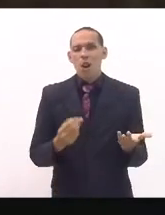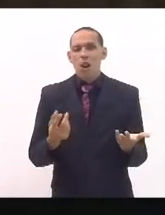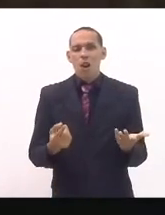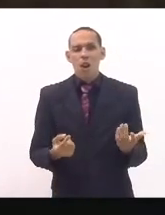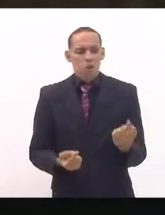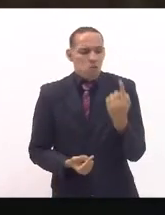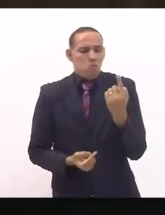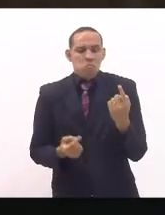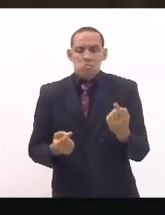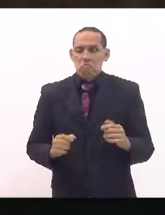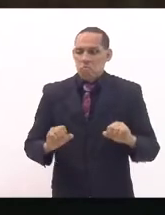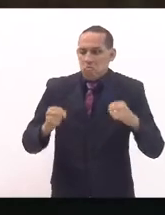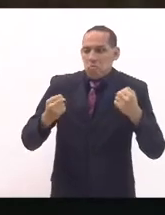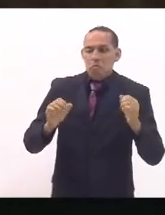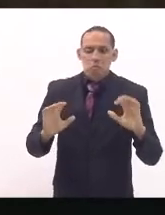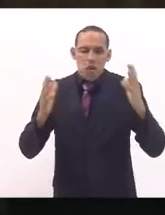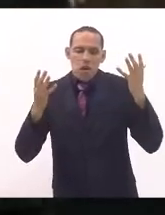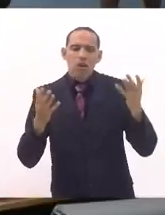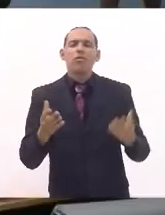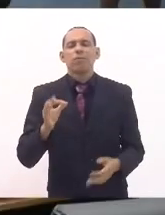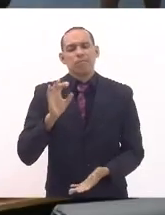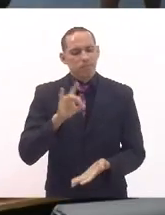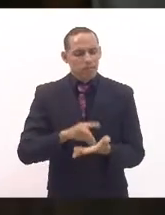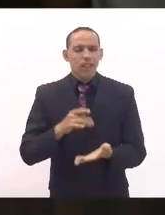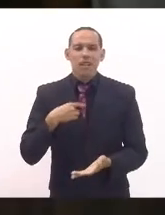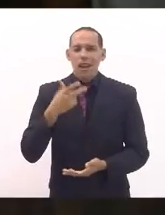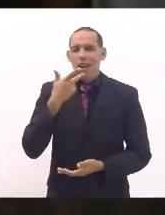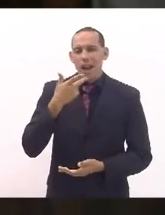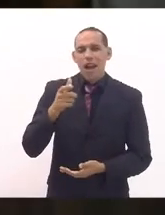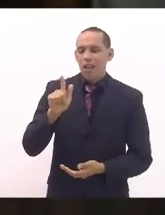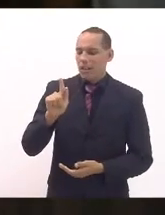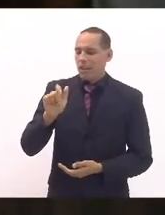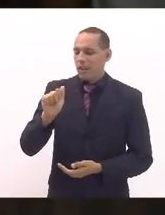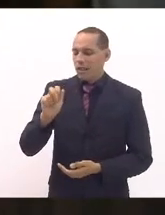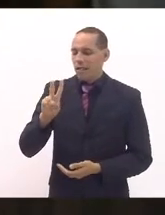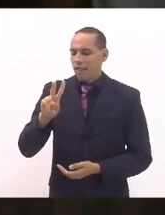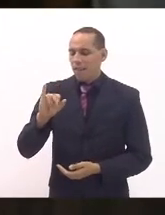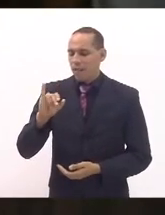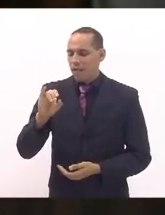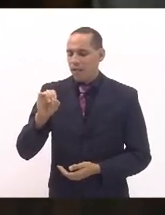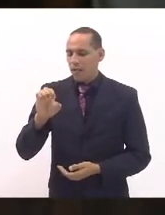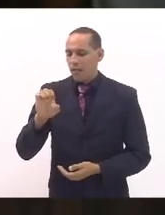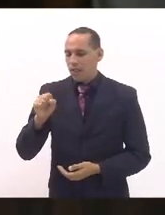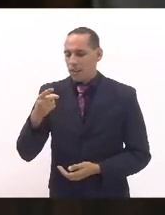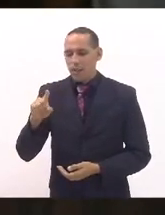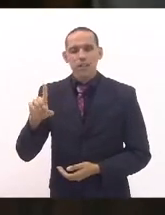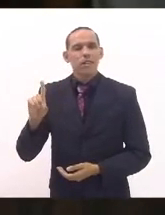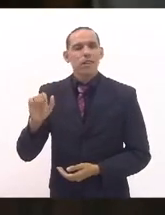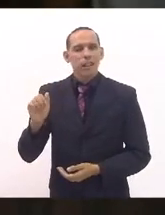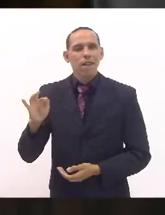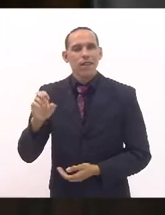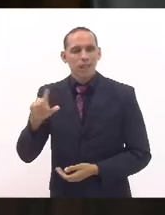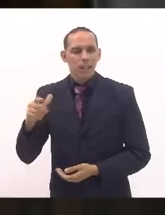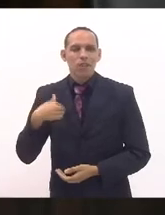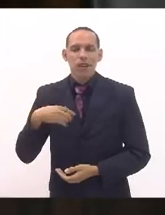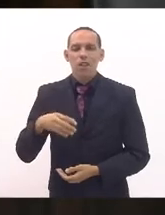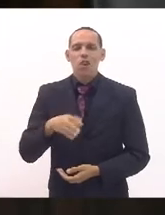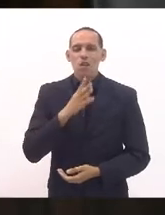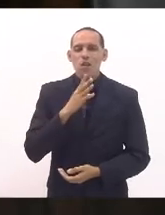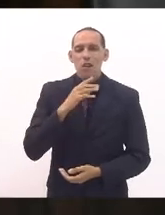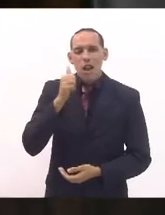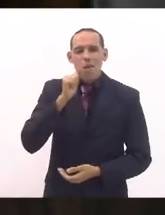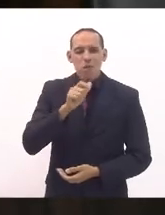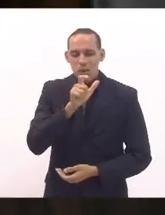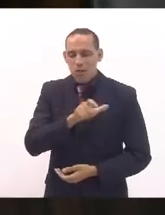individual. É verdade. Eu trouxe a Gaviões da Fiel porque eu tenho torcedoras mulheres que são da Gaviões da Fiel, elas sempre